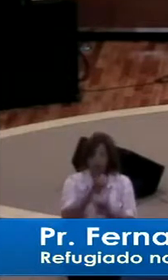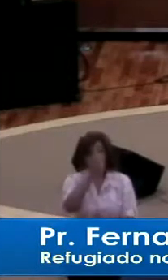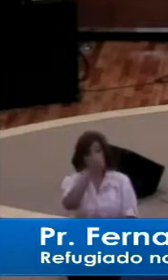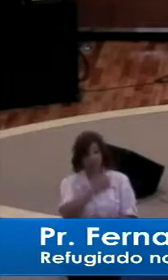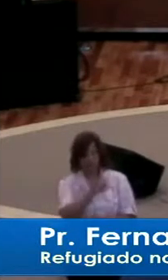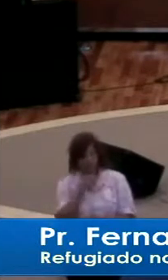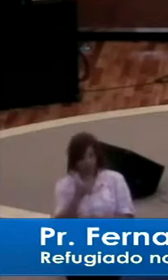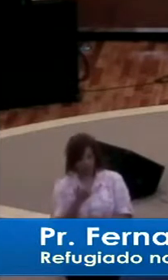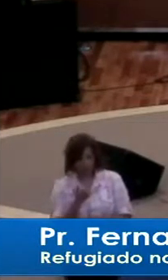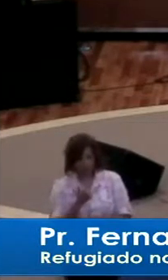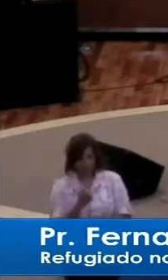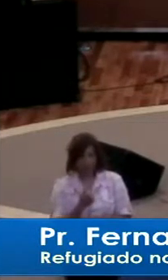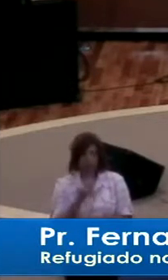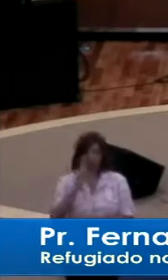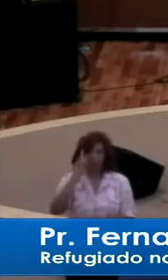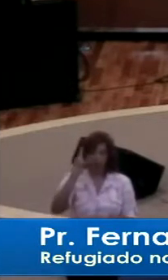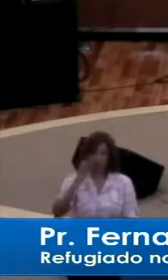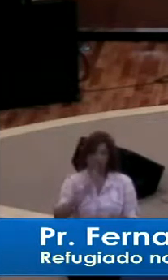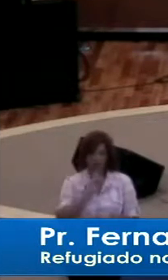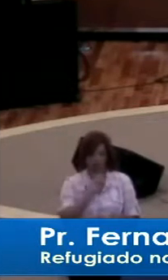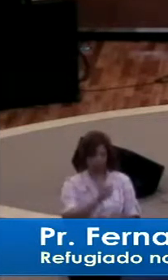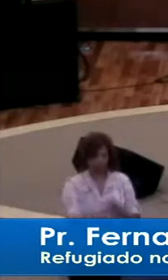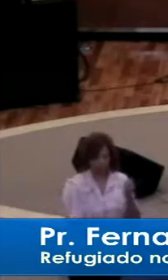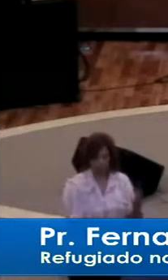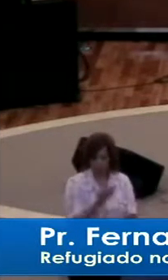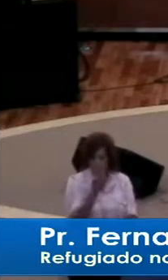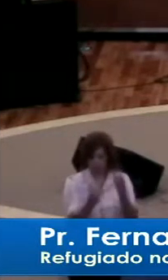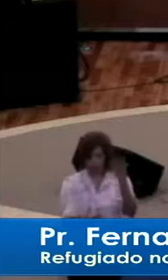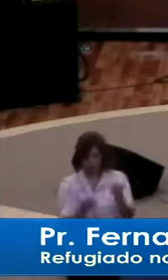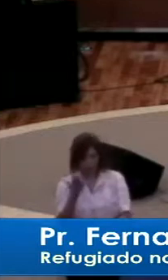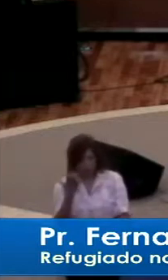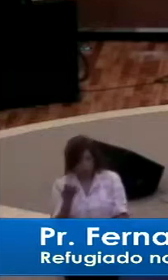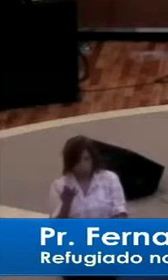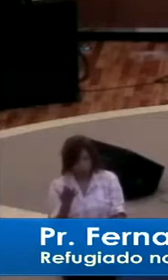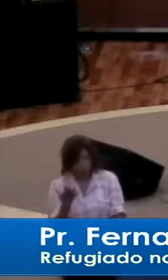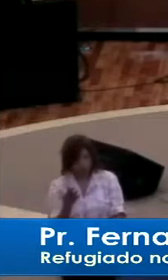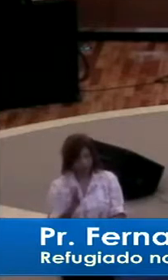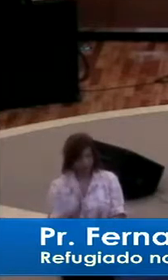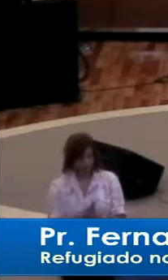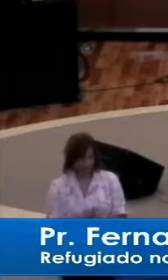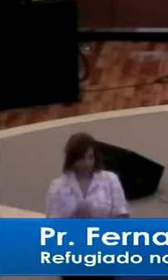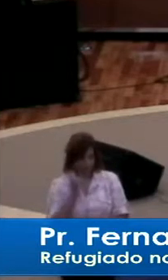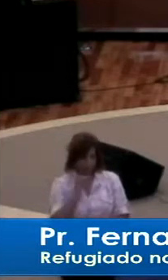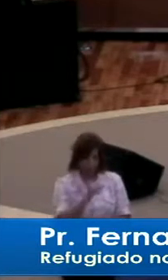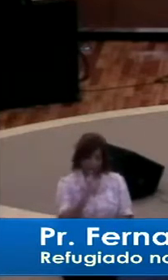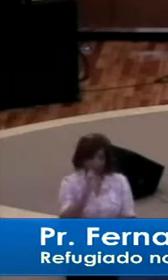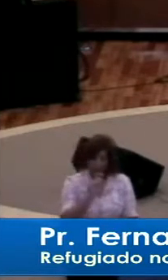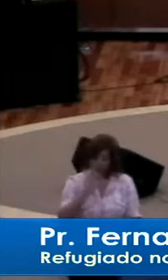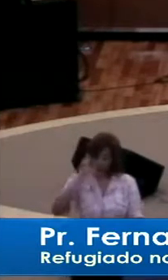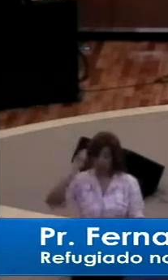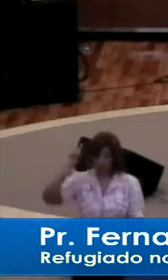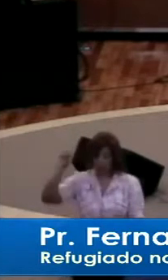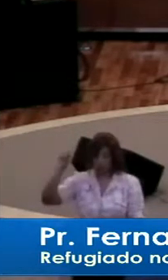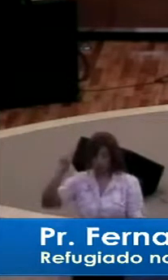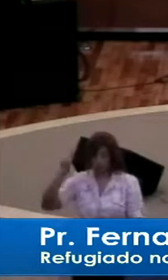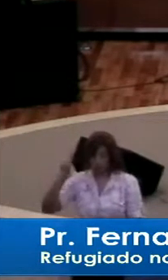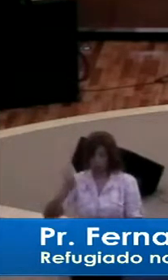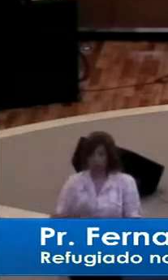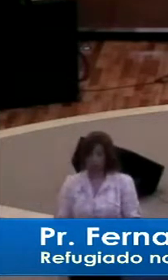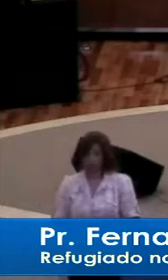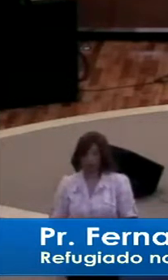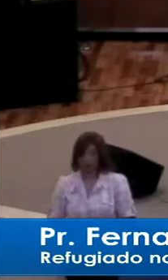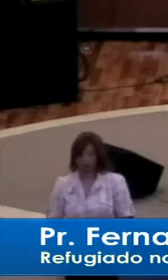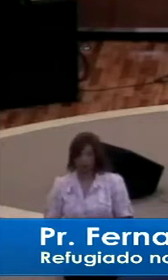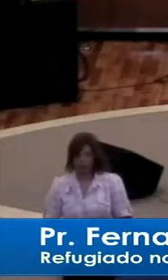e o Deus que responder com fogo, esse era Deus. Você conhece essa passagem? Diz a Bíblia que os sacerdotes de